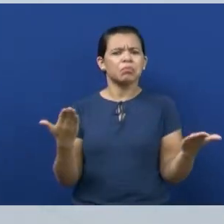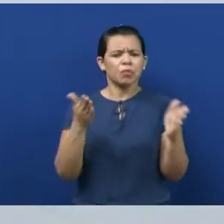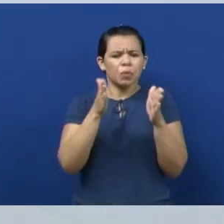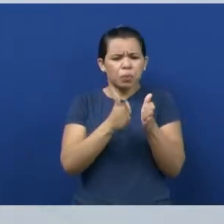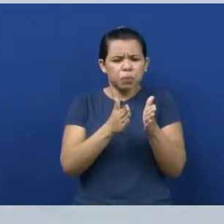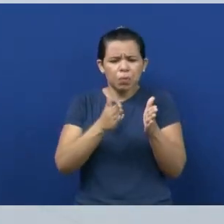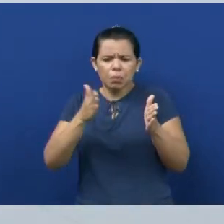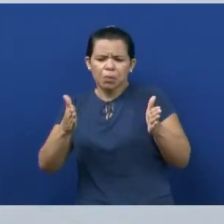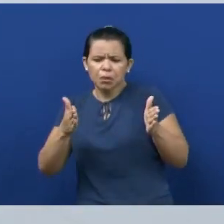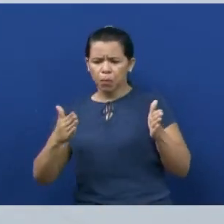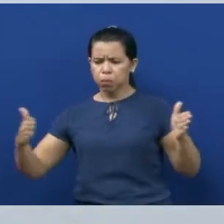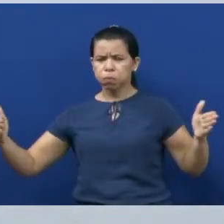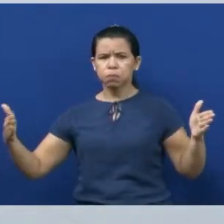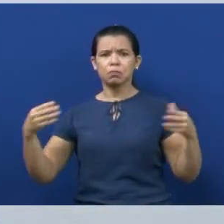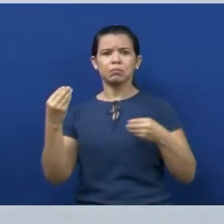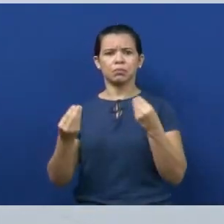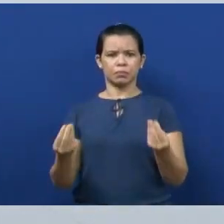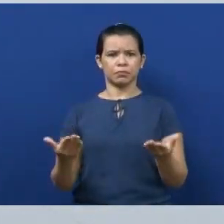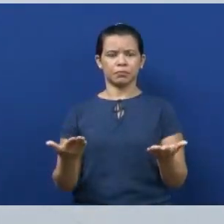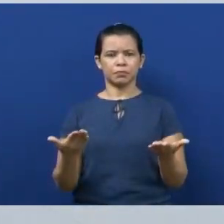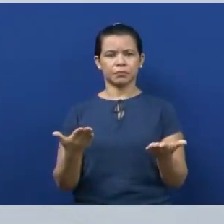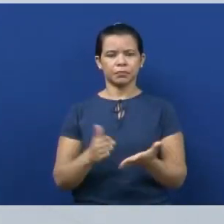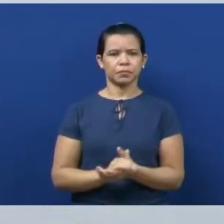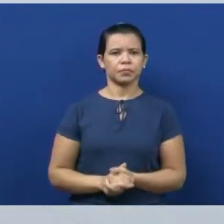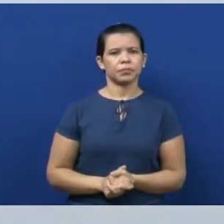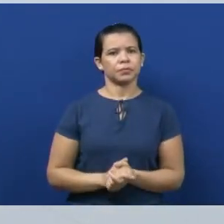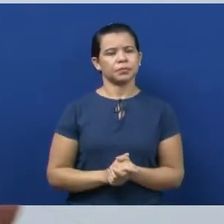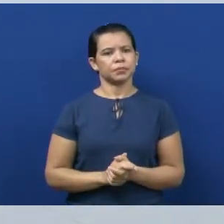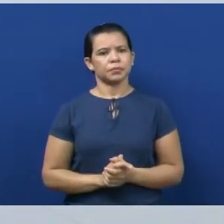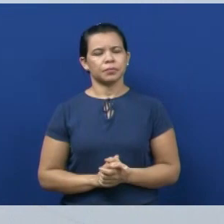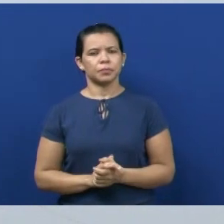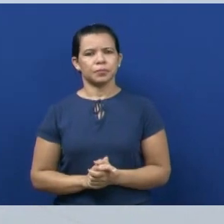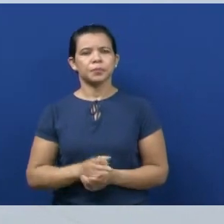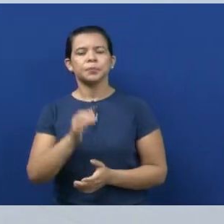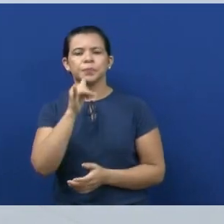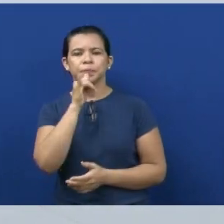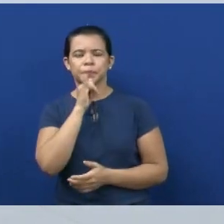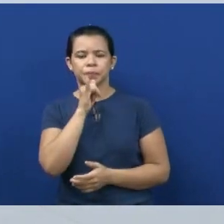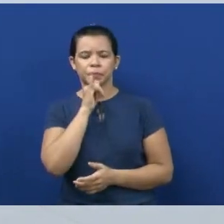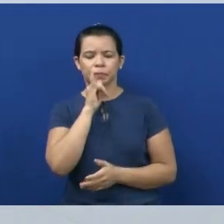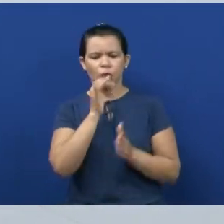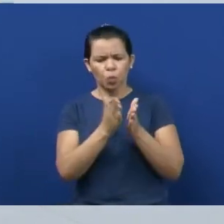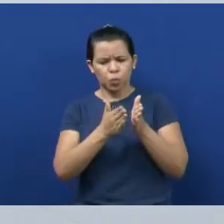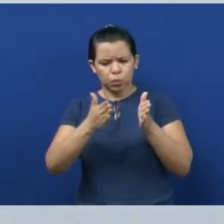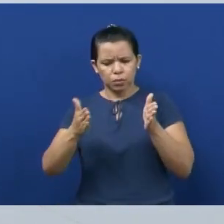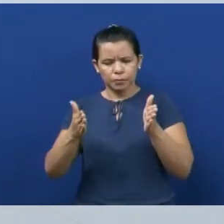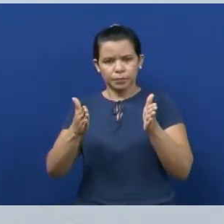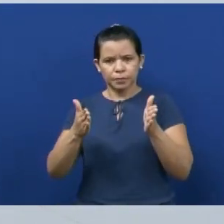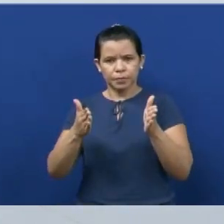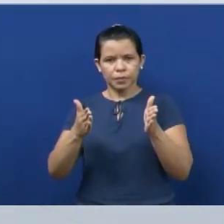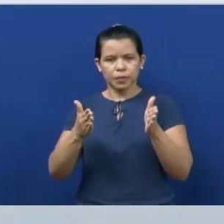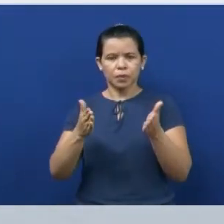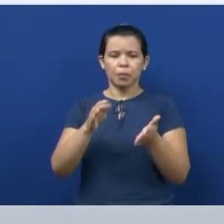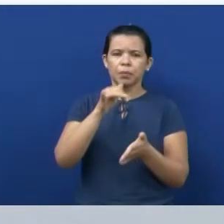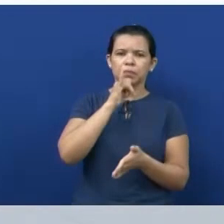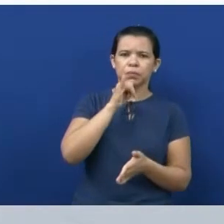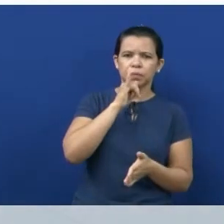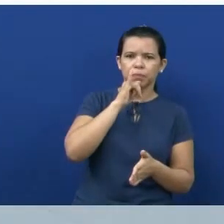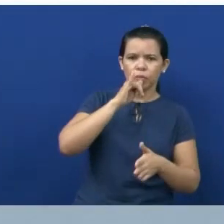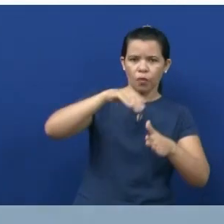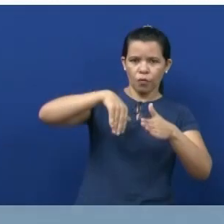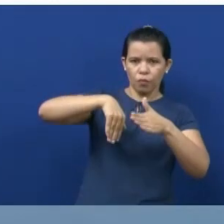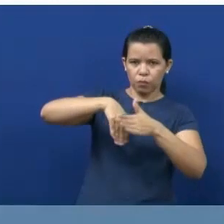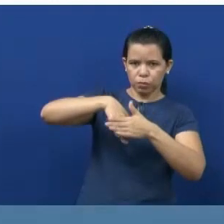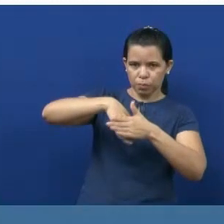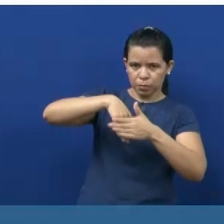curta, média ou longa duração? Olha só, exemplo, curta duração, uma partida de futebol. Ela tem o